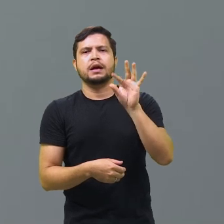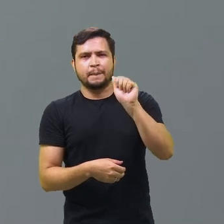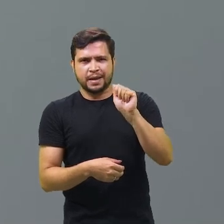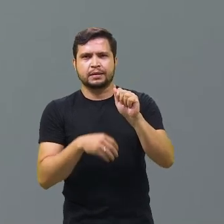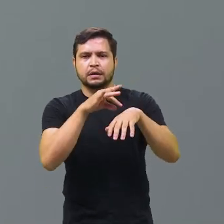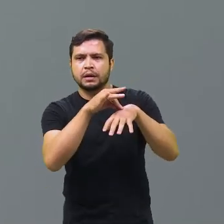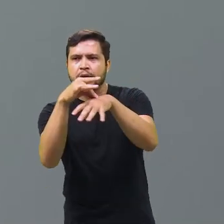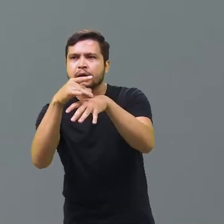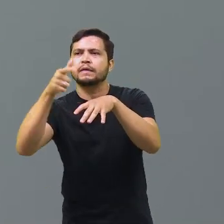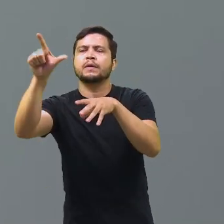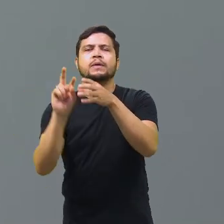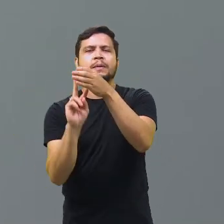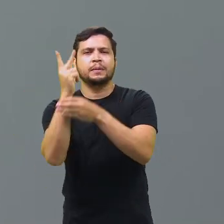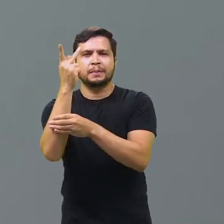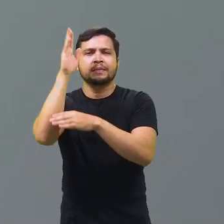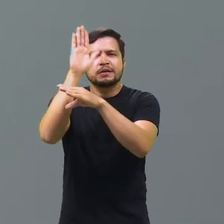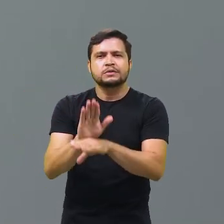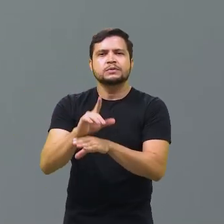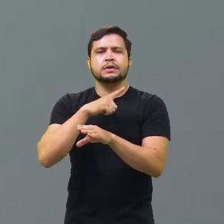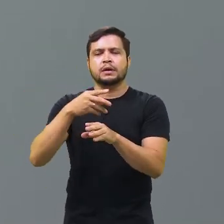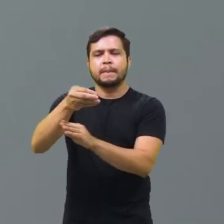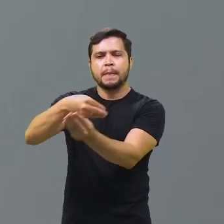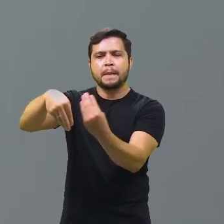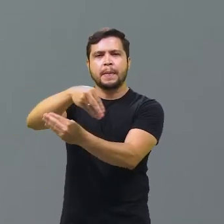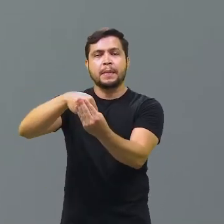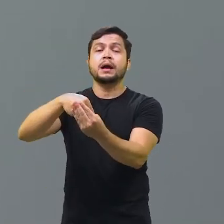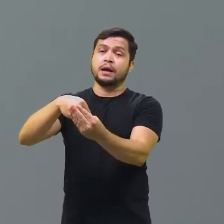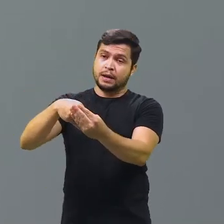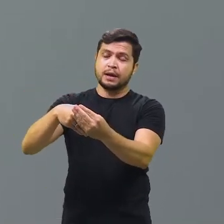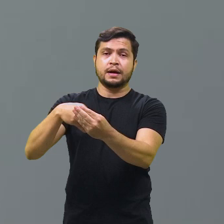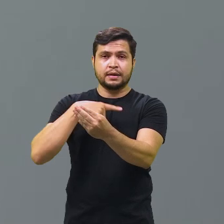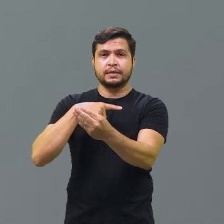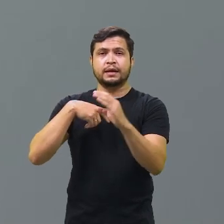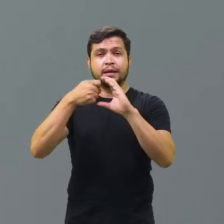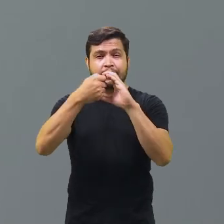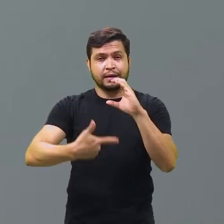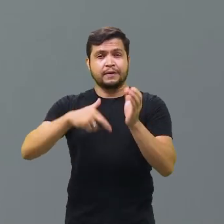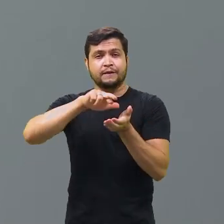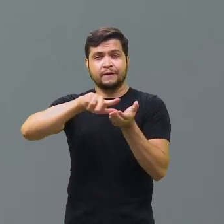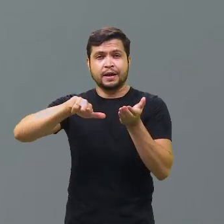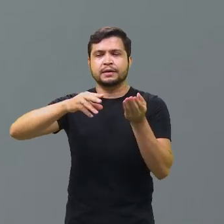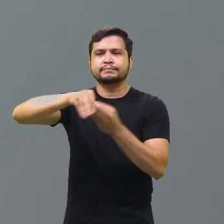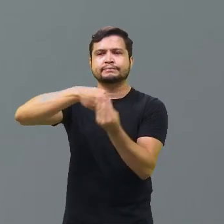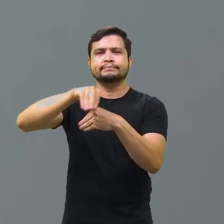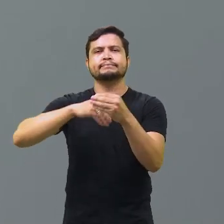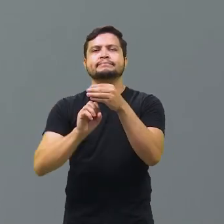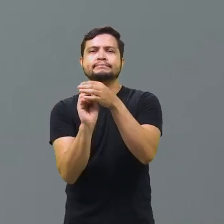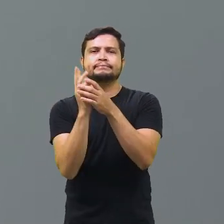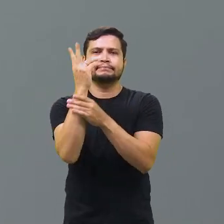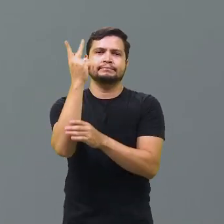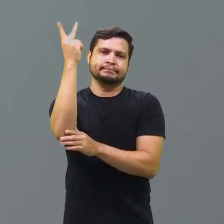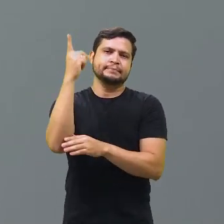isso vai me ajudar a ter uma fecundação cruzada, e fecundação cruzada me permite uma maior variabilidade genética,